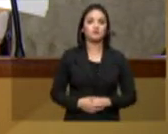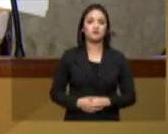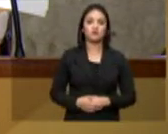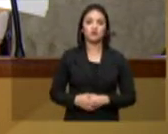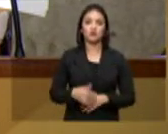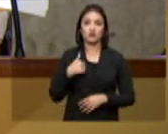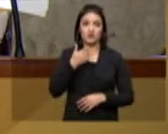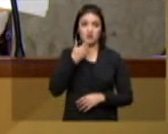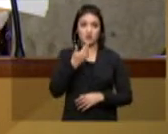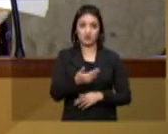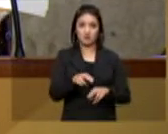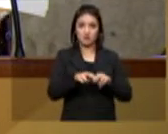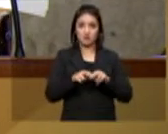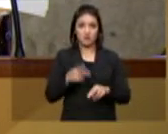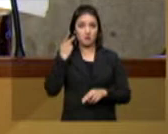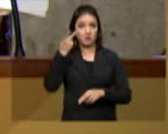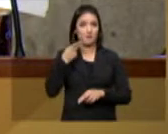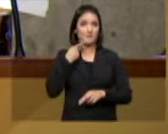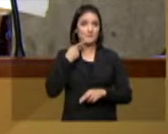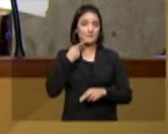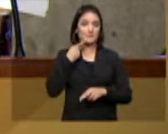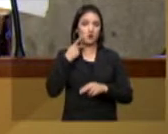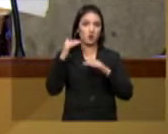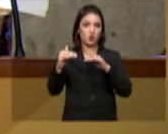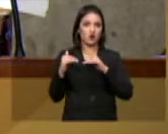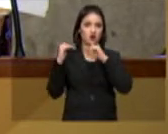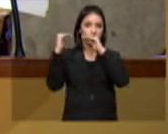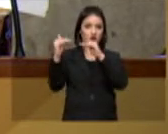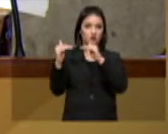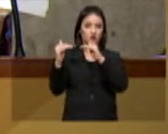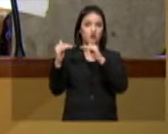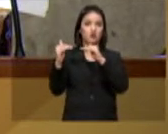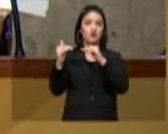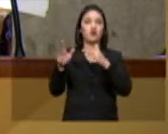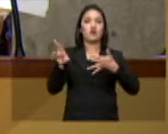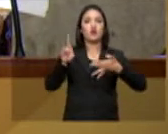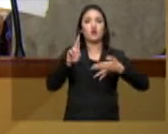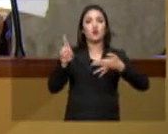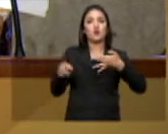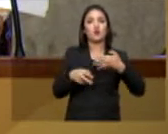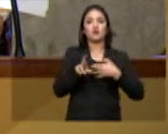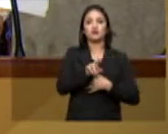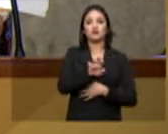o Procurador-Geral da República, e o recurso extraordinário